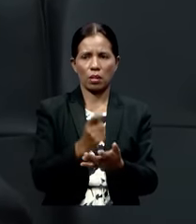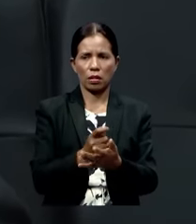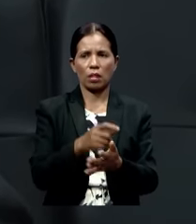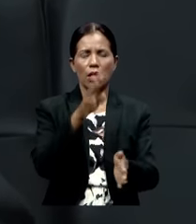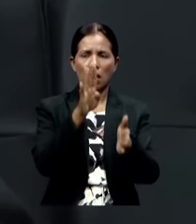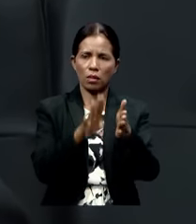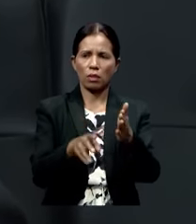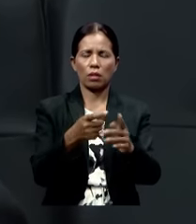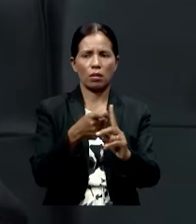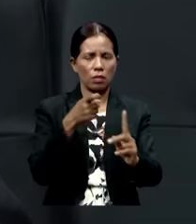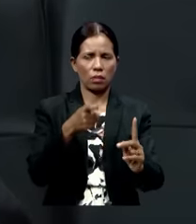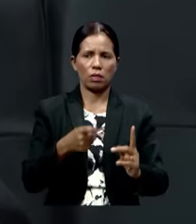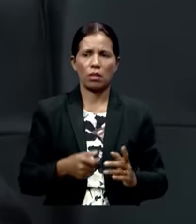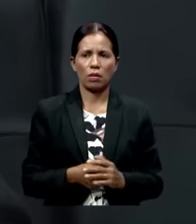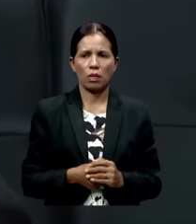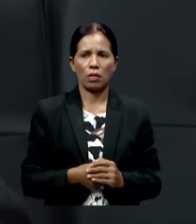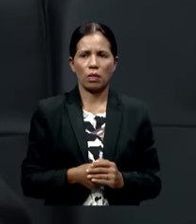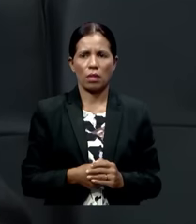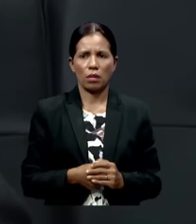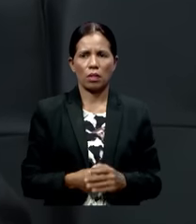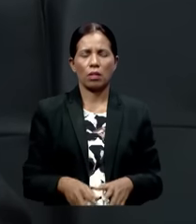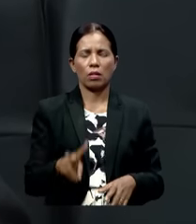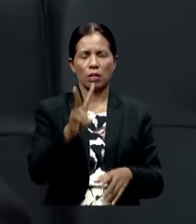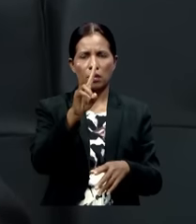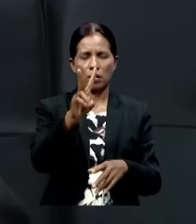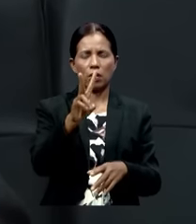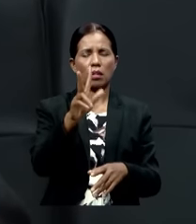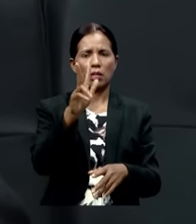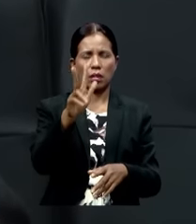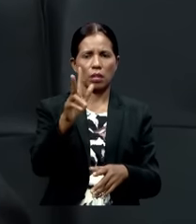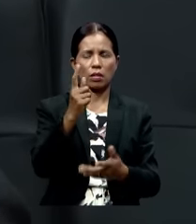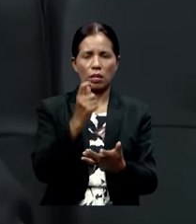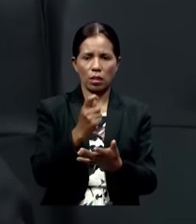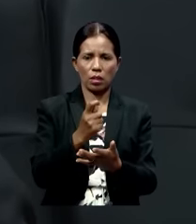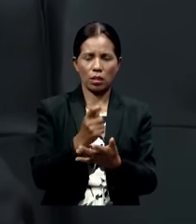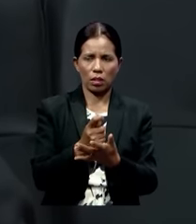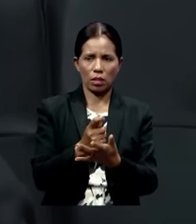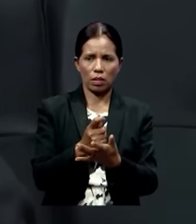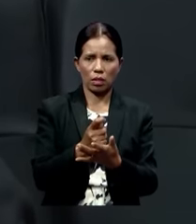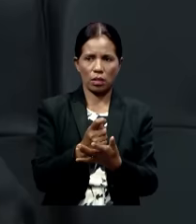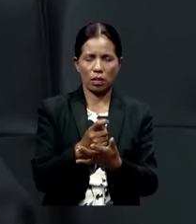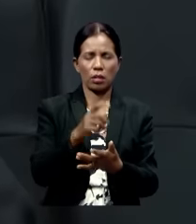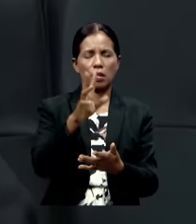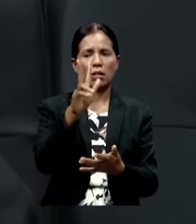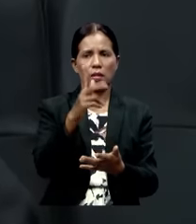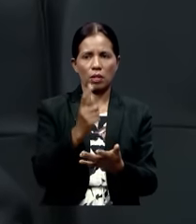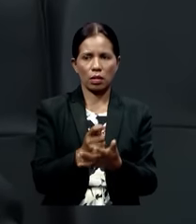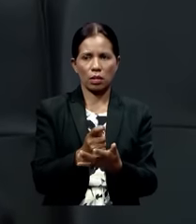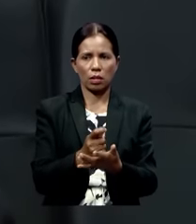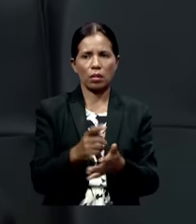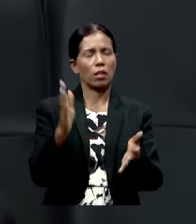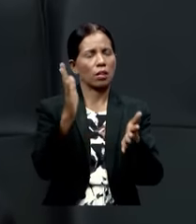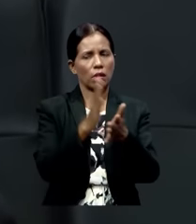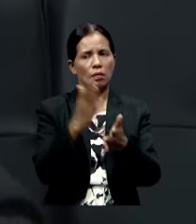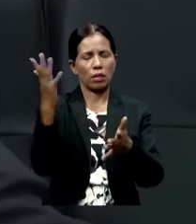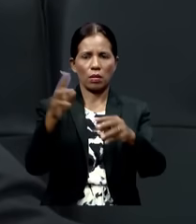husi nasera 3111. Anta significa nia ida 3000 resinema que se taka fila fali